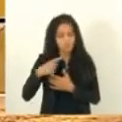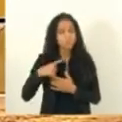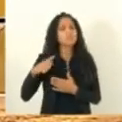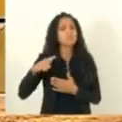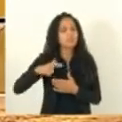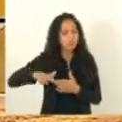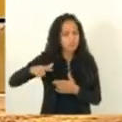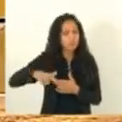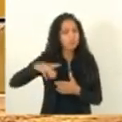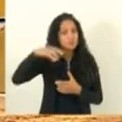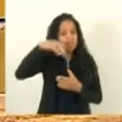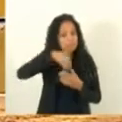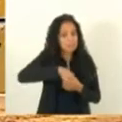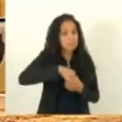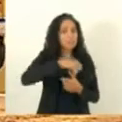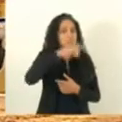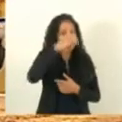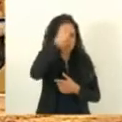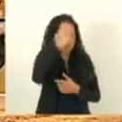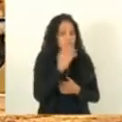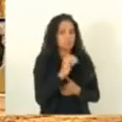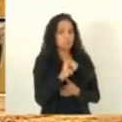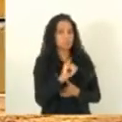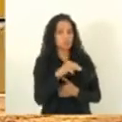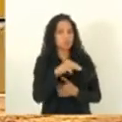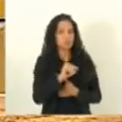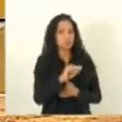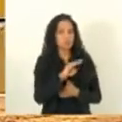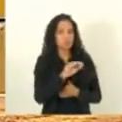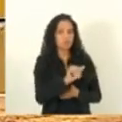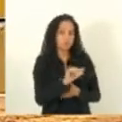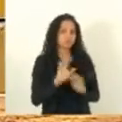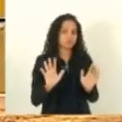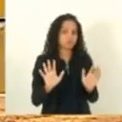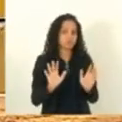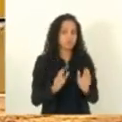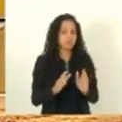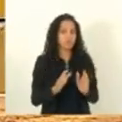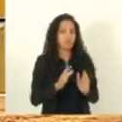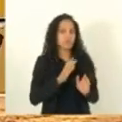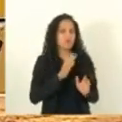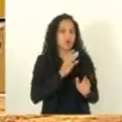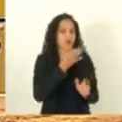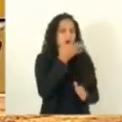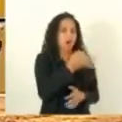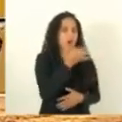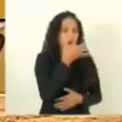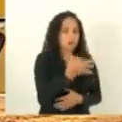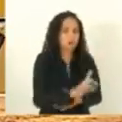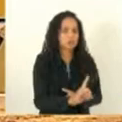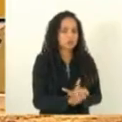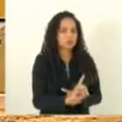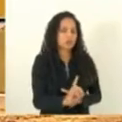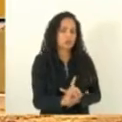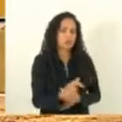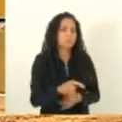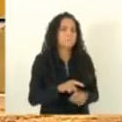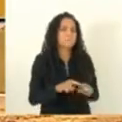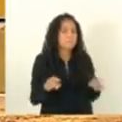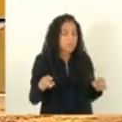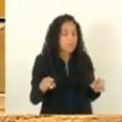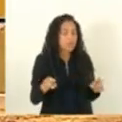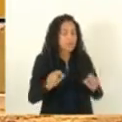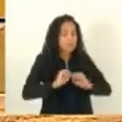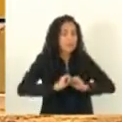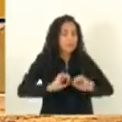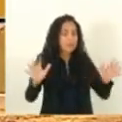no IMABA. Não se pode fazer pré-julgamento, né, do que o que aconteceu, o que deixou de acontecer, mas está